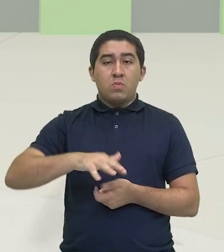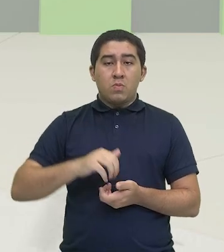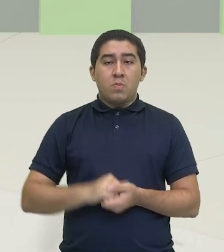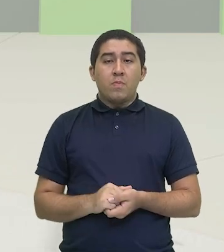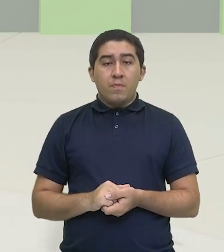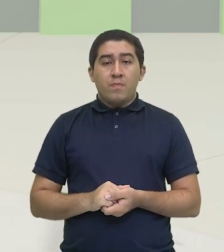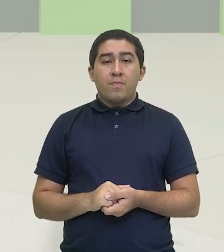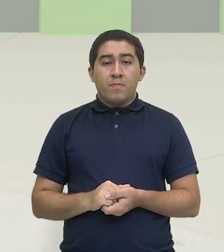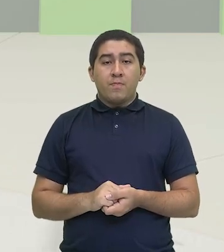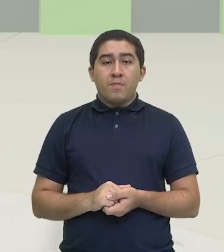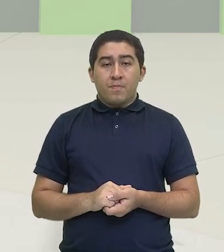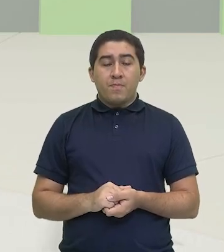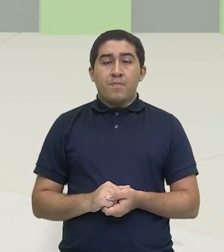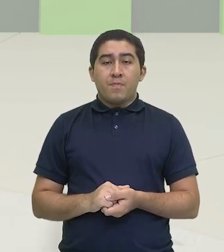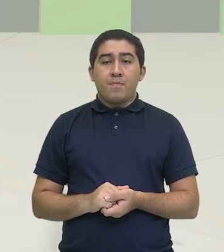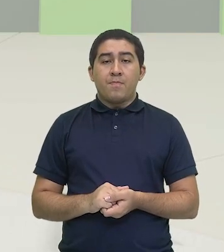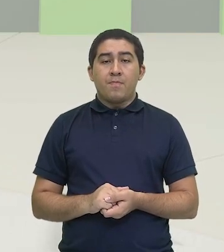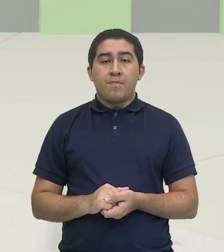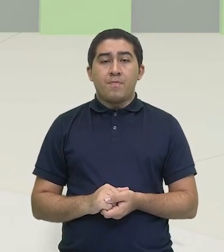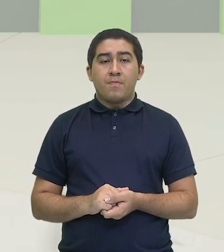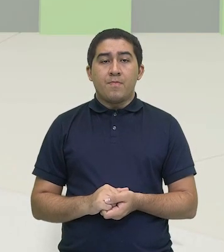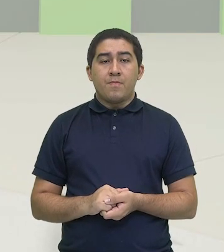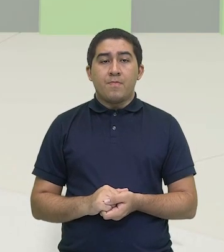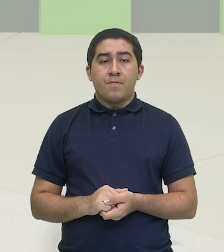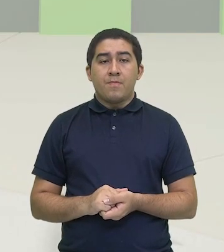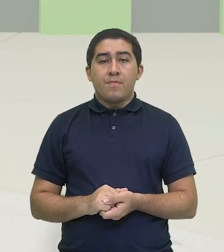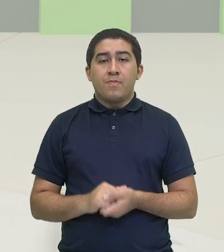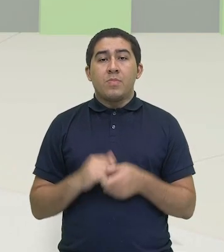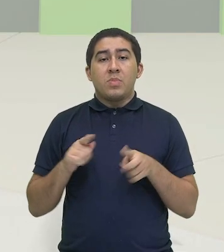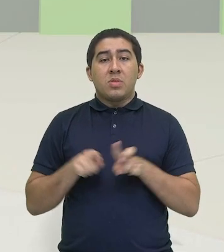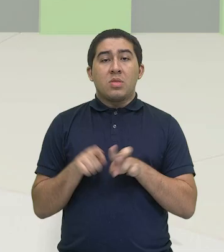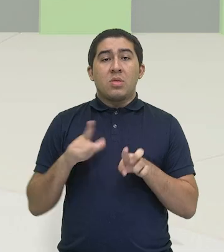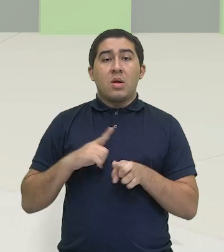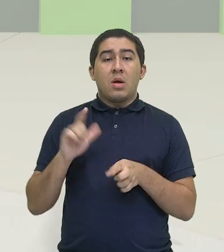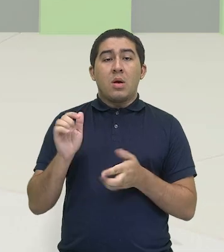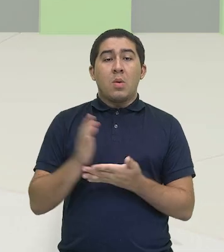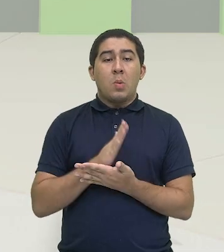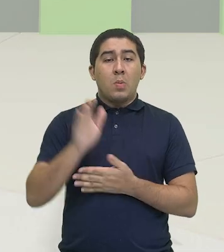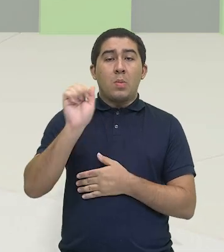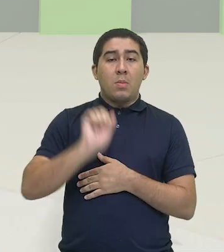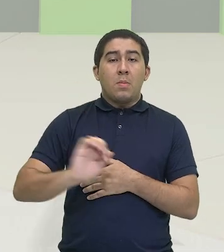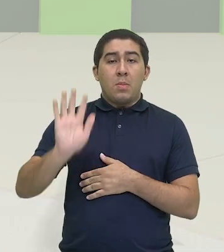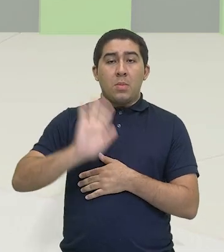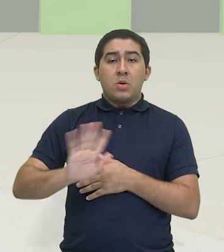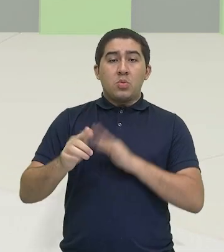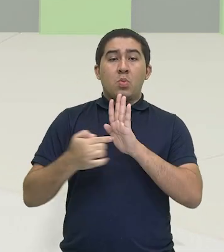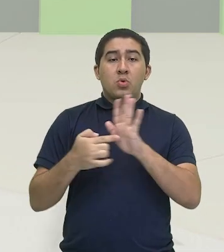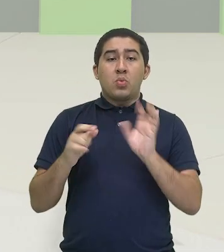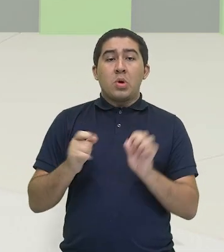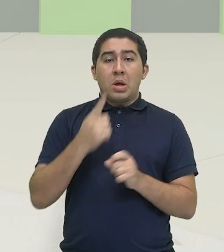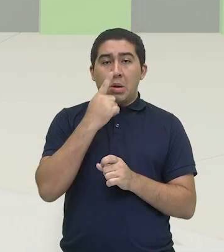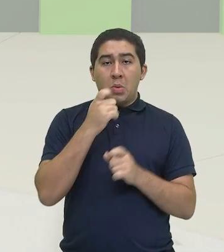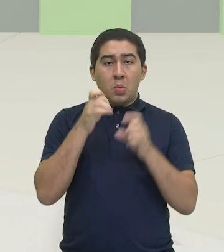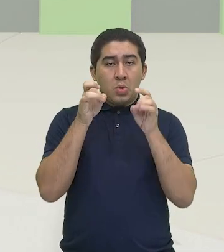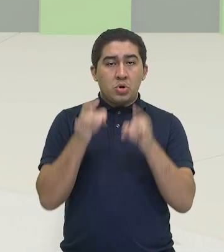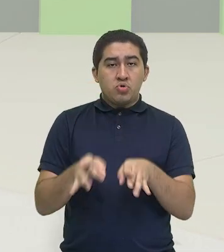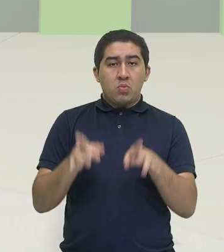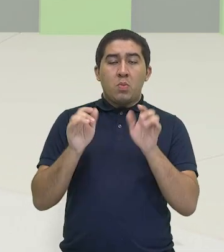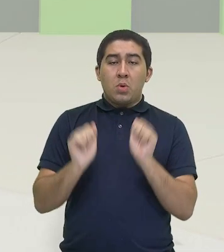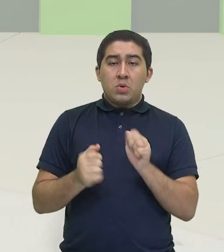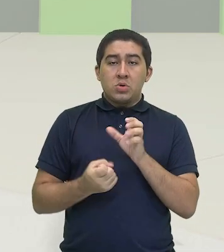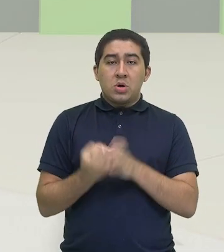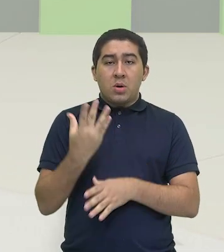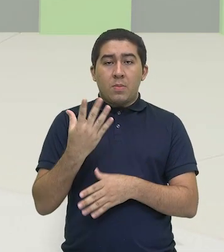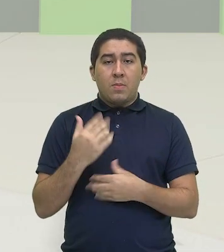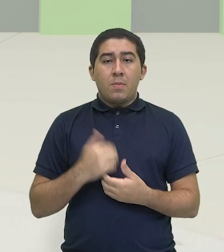E aí nós temos algumas imagens, que mostram aí o que o lixo eletrônico pode